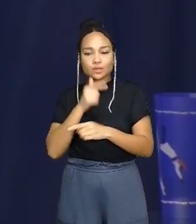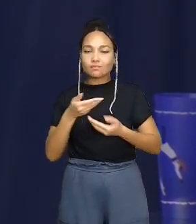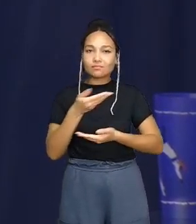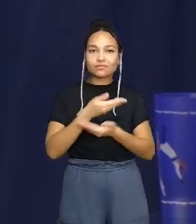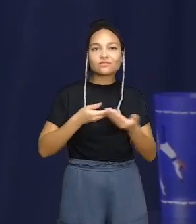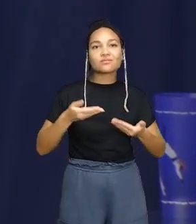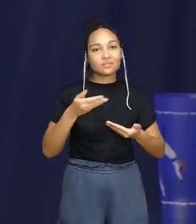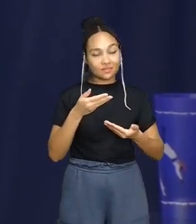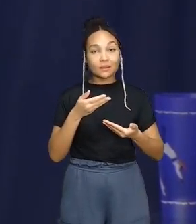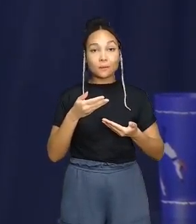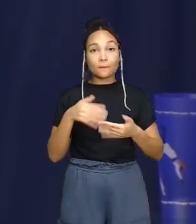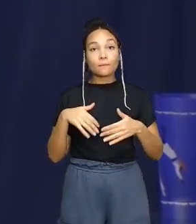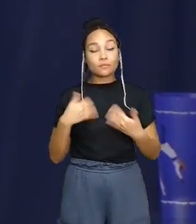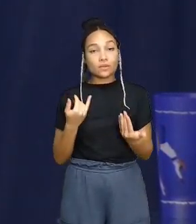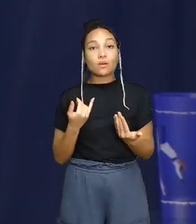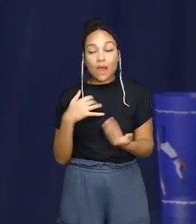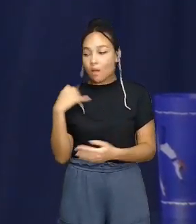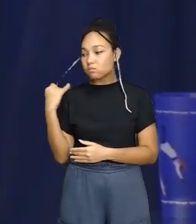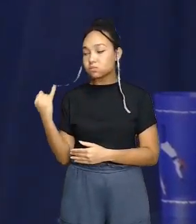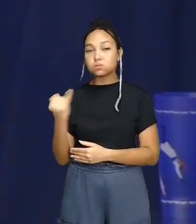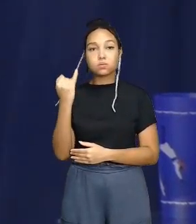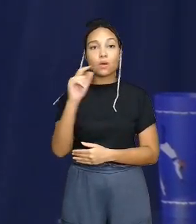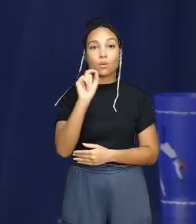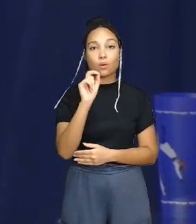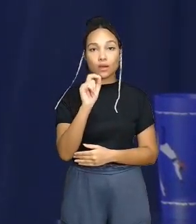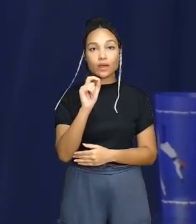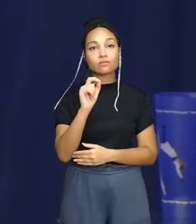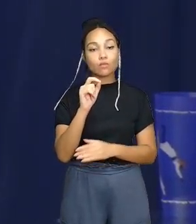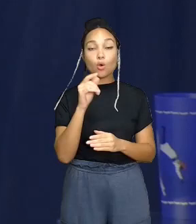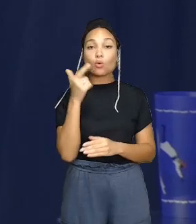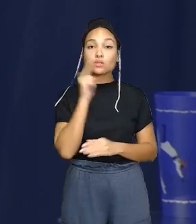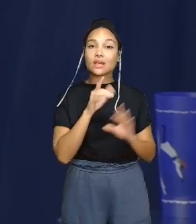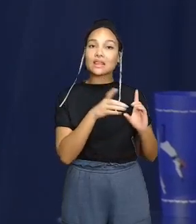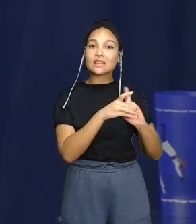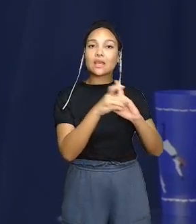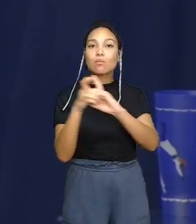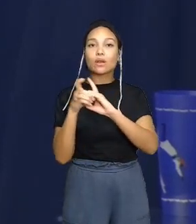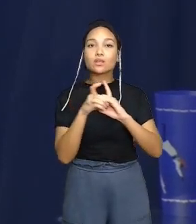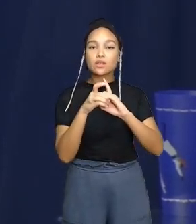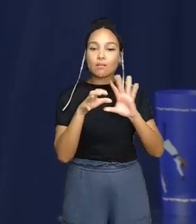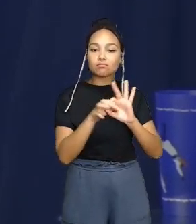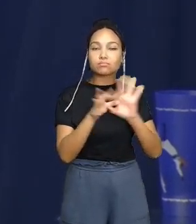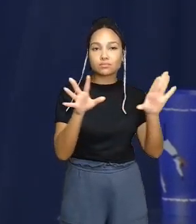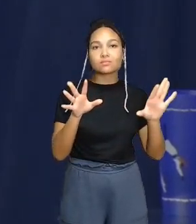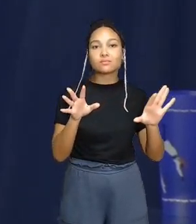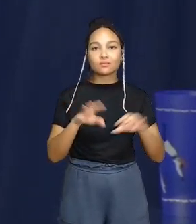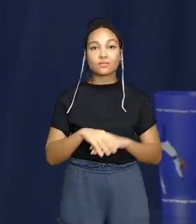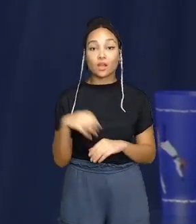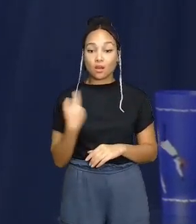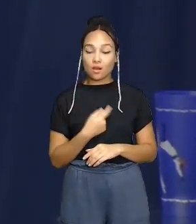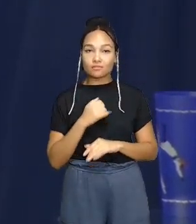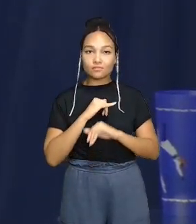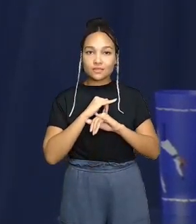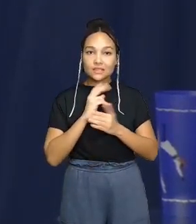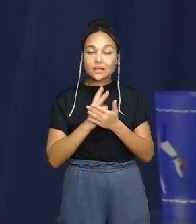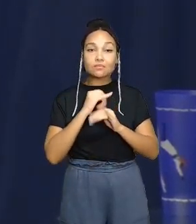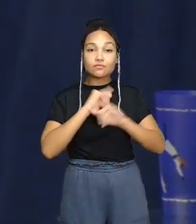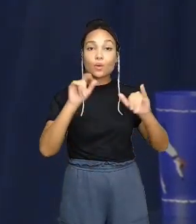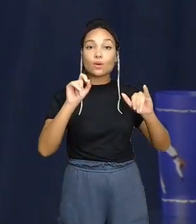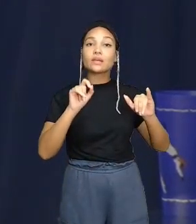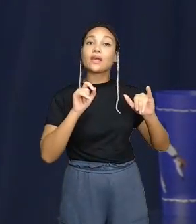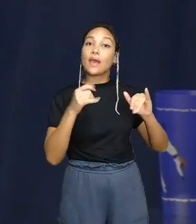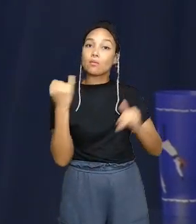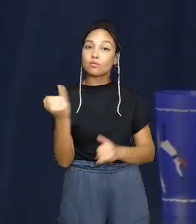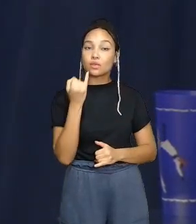Então, é super importante para a gente democratizar, né? A Social Good Brasil fala muito disso, né? A gente tem que democratizar o acesso aos